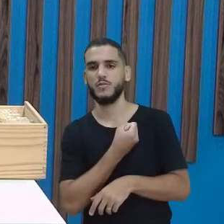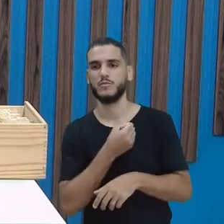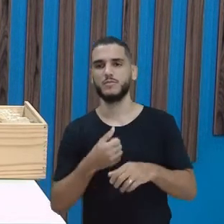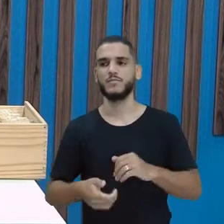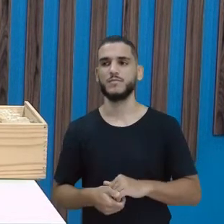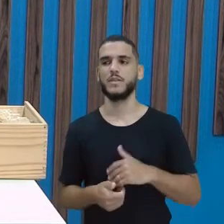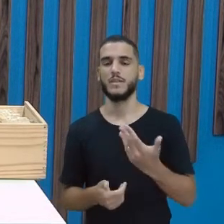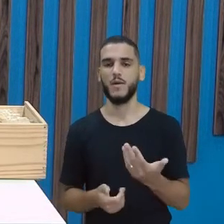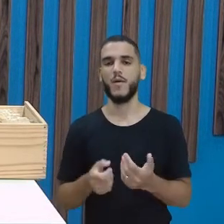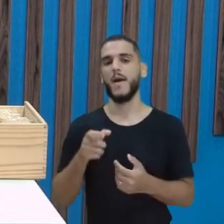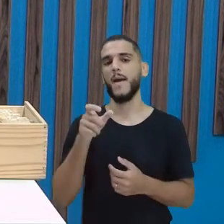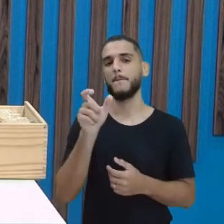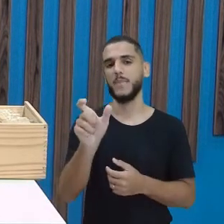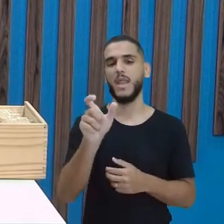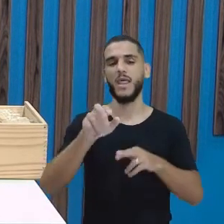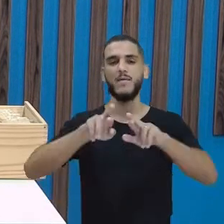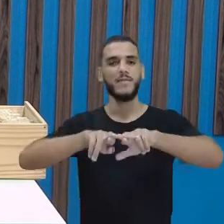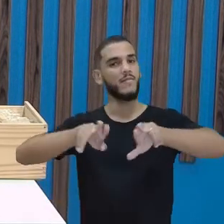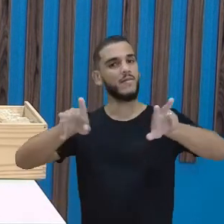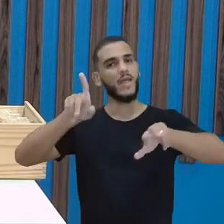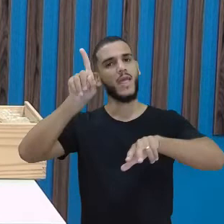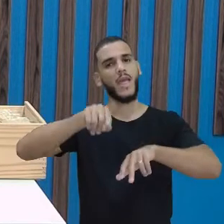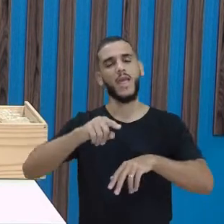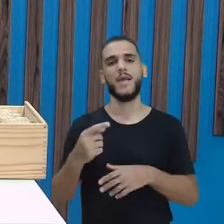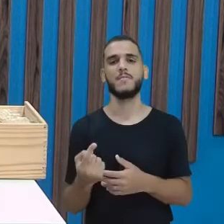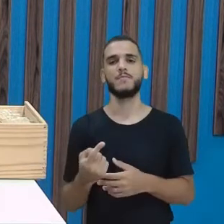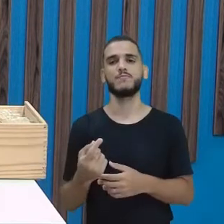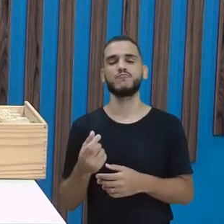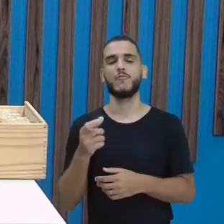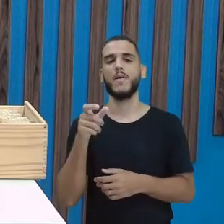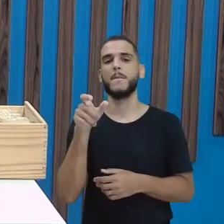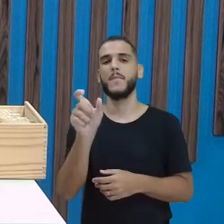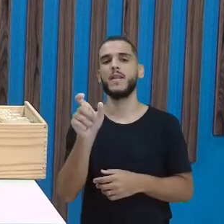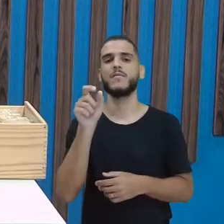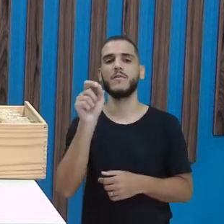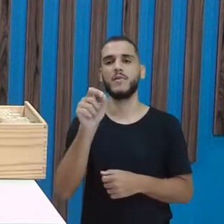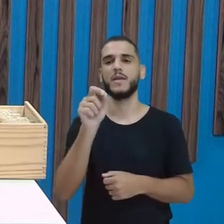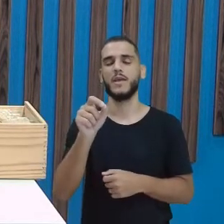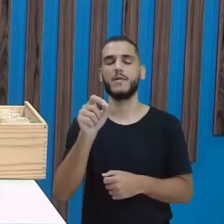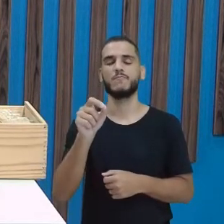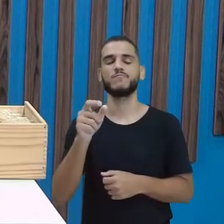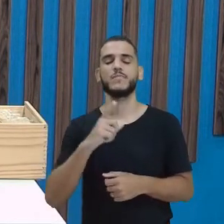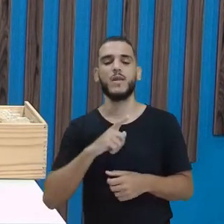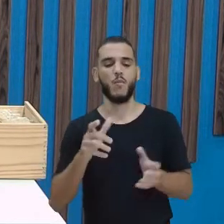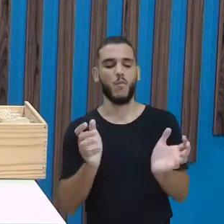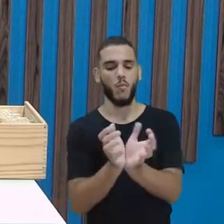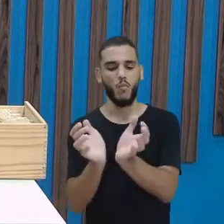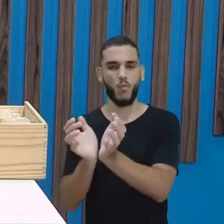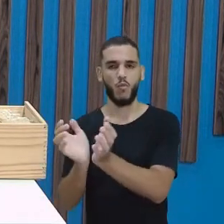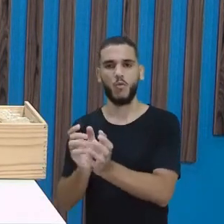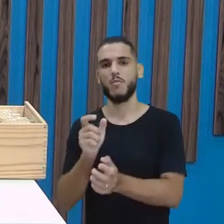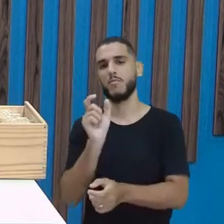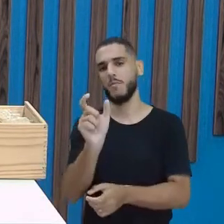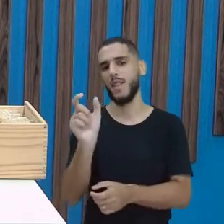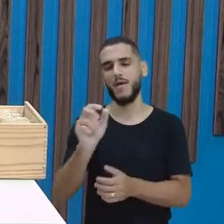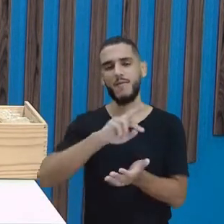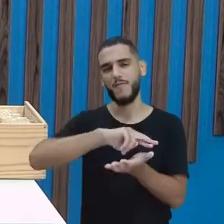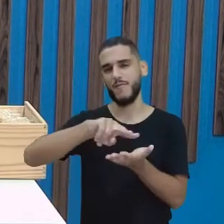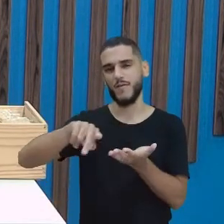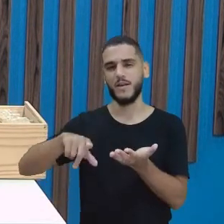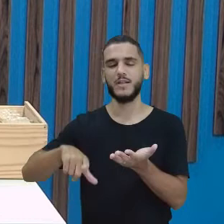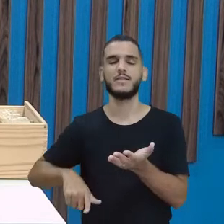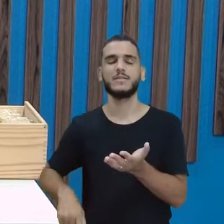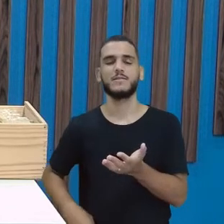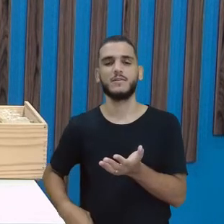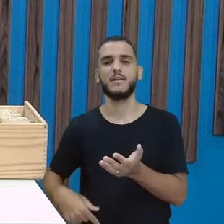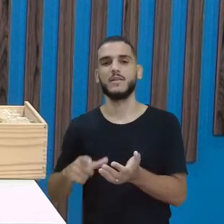aí a palavra diferença é uma das palavrinhas que fazem parte de um grupo de palavras, como eu já trouxe aqui em historinhas